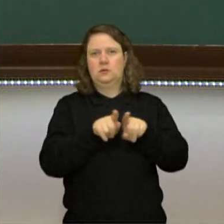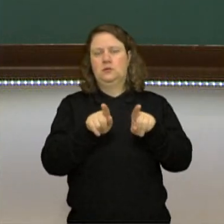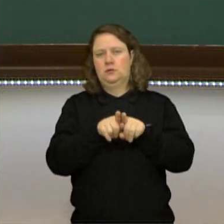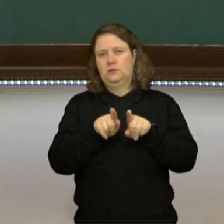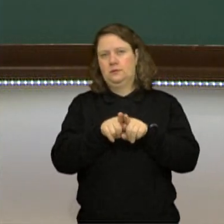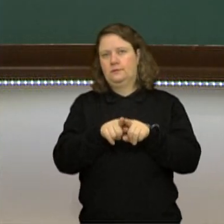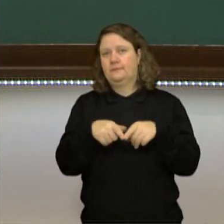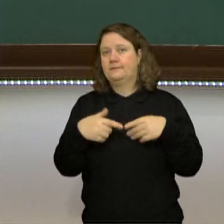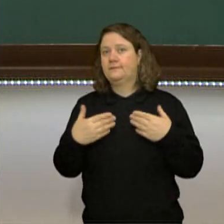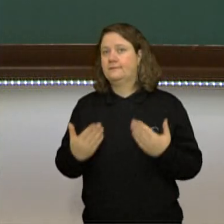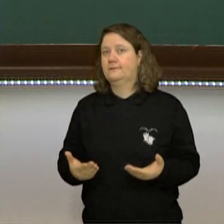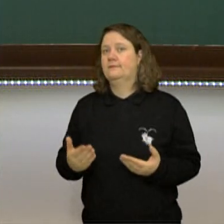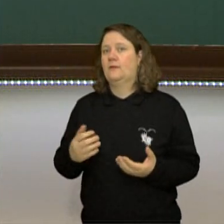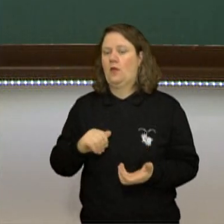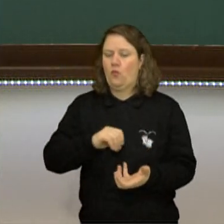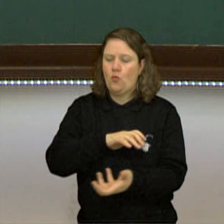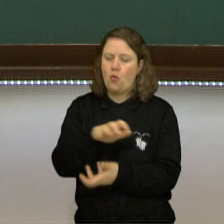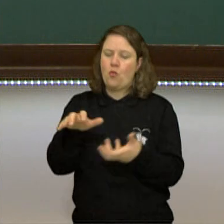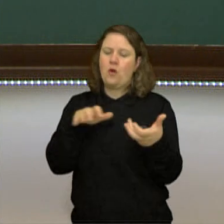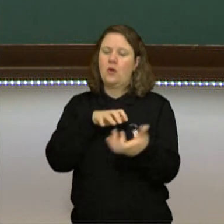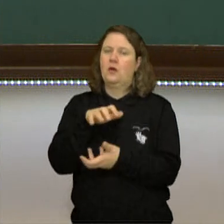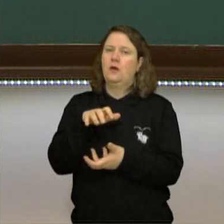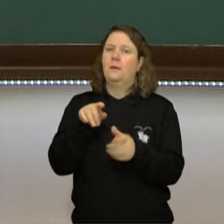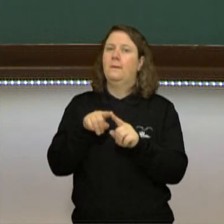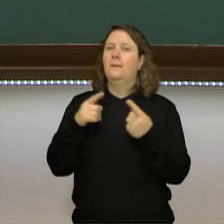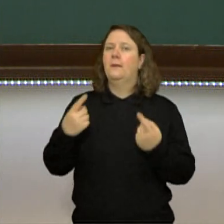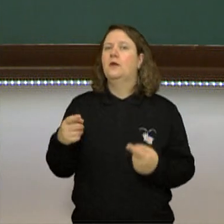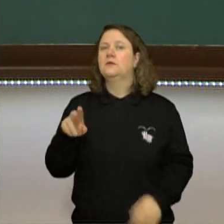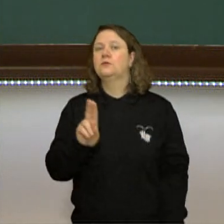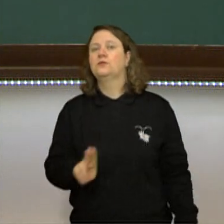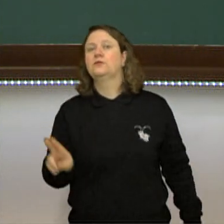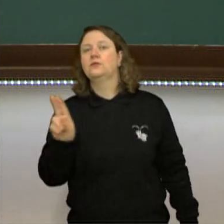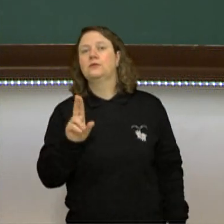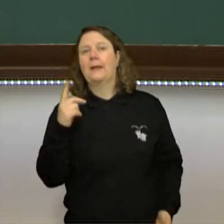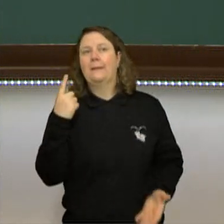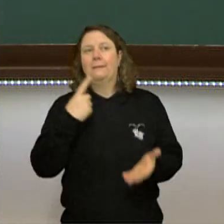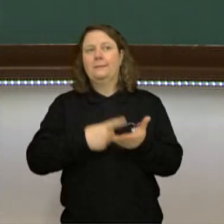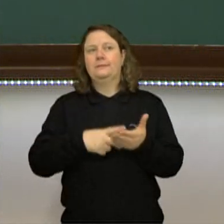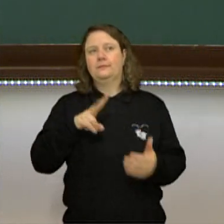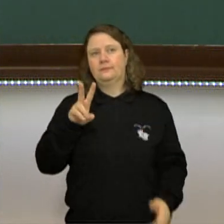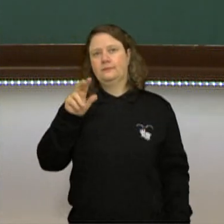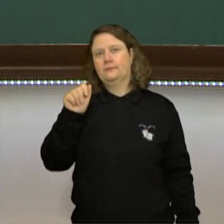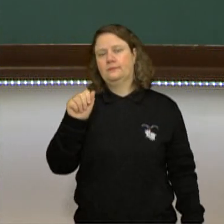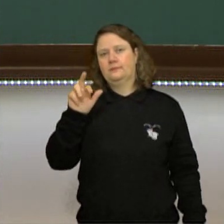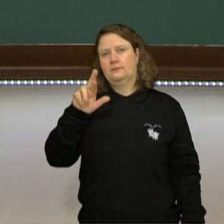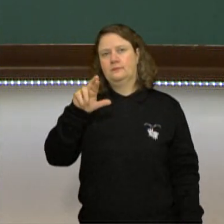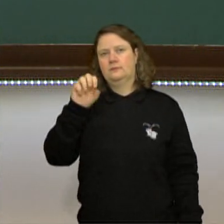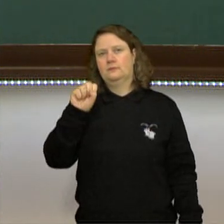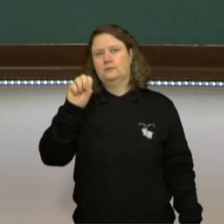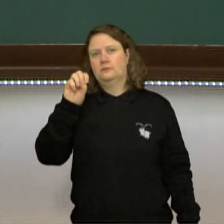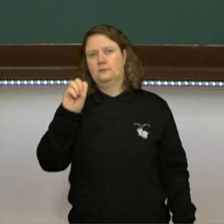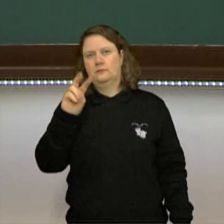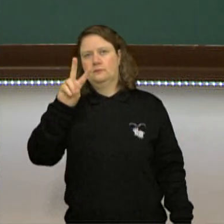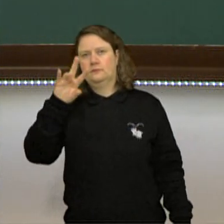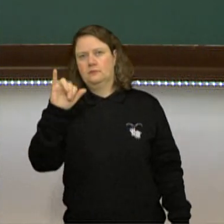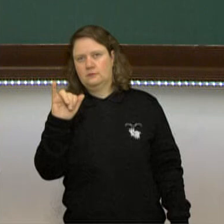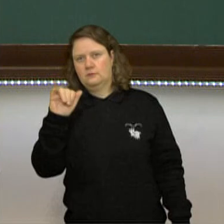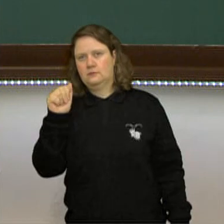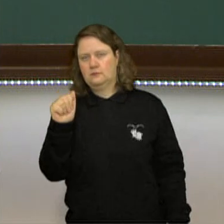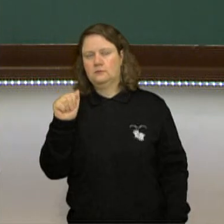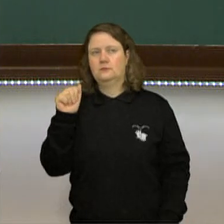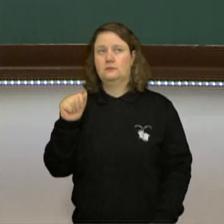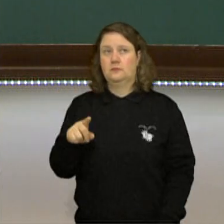regimes. Isso gerou revoltas, mas o Khrushchev, se usando do Pacto de Varsóvia, não permitiu isso, como por exemplo aqui no